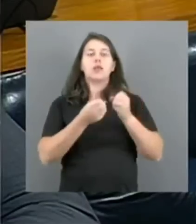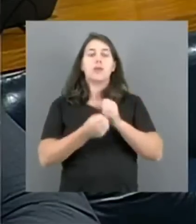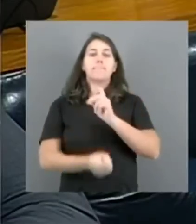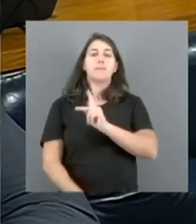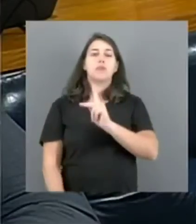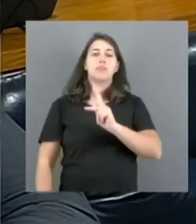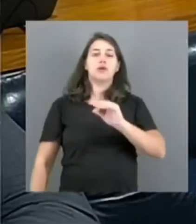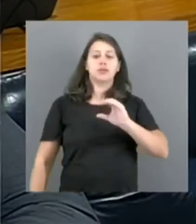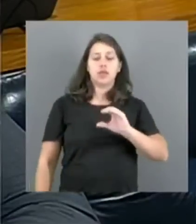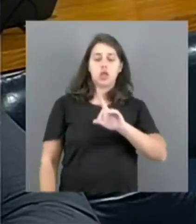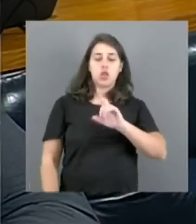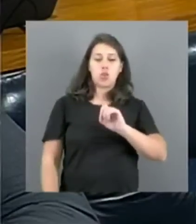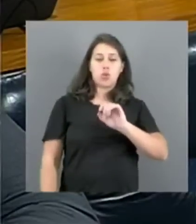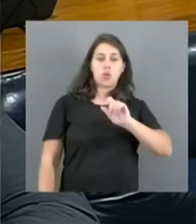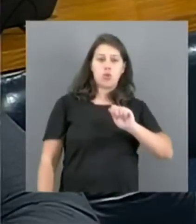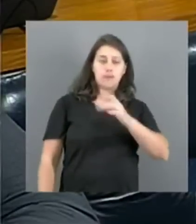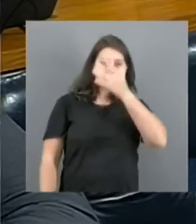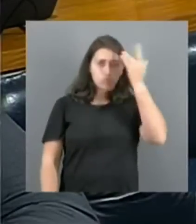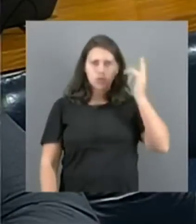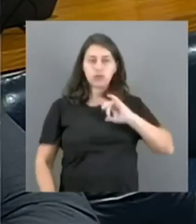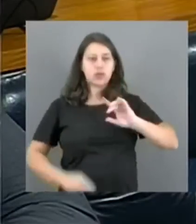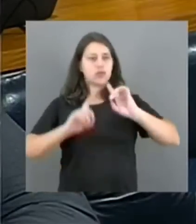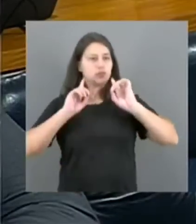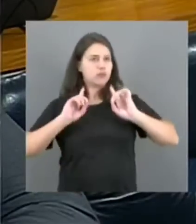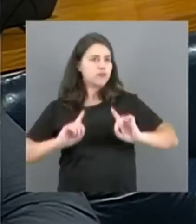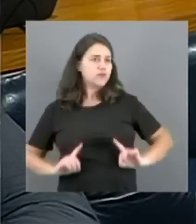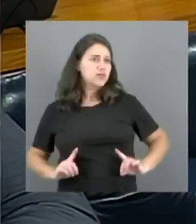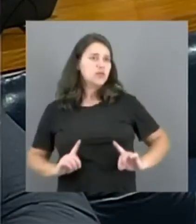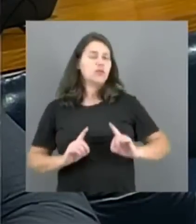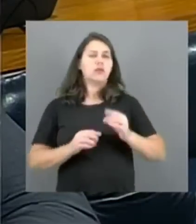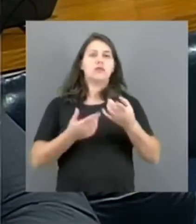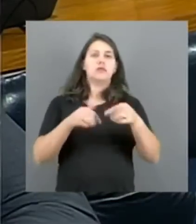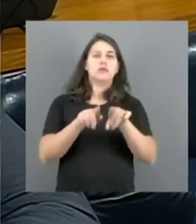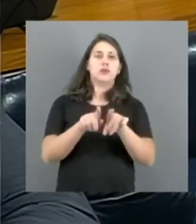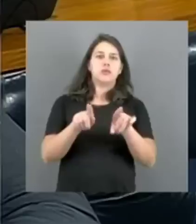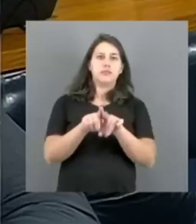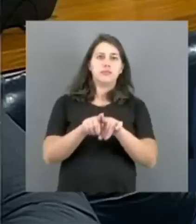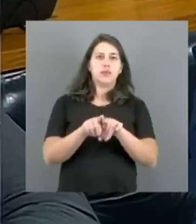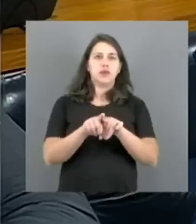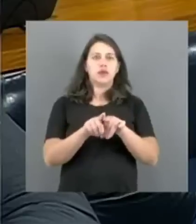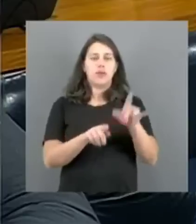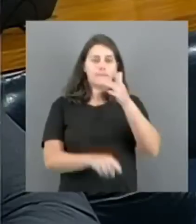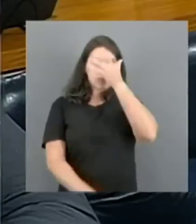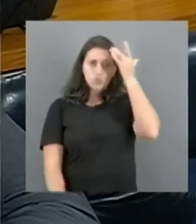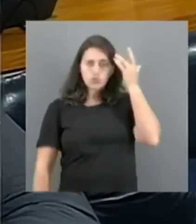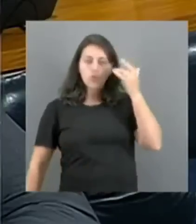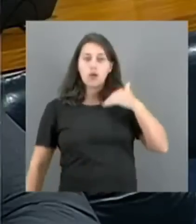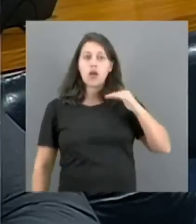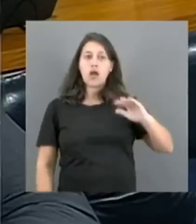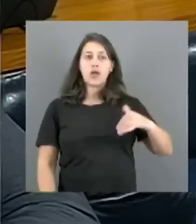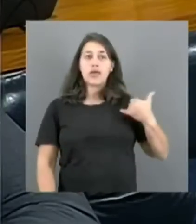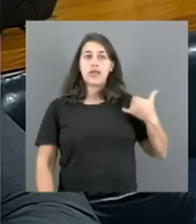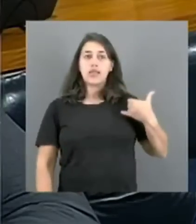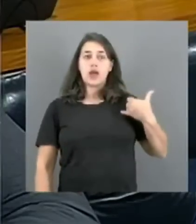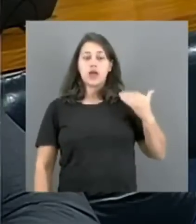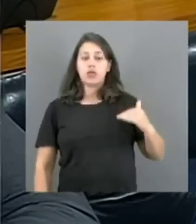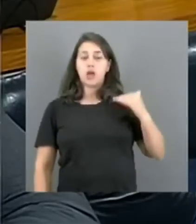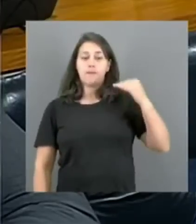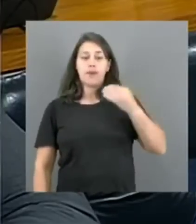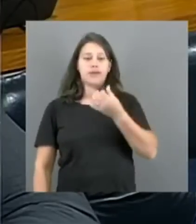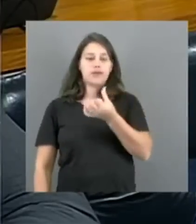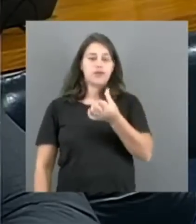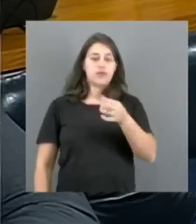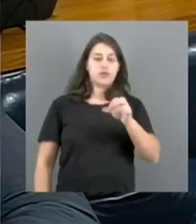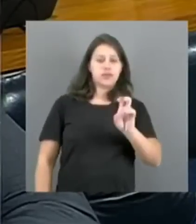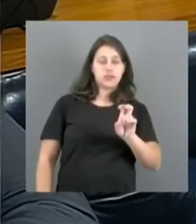são pessoas que têm alguma deficiência, pessoas na área de vulnerabilidade acima de 65 anos, e que